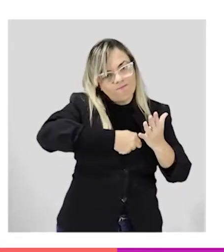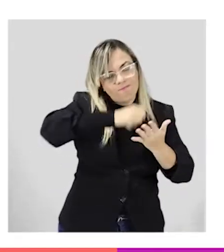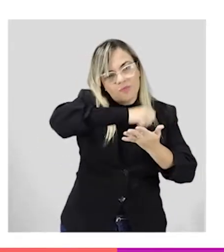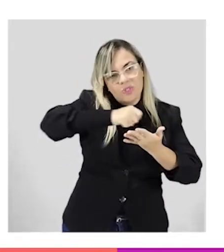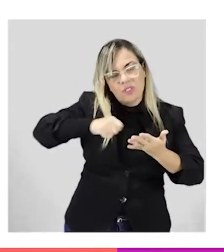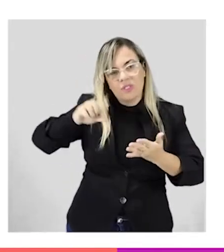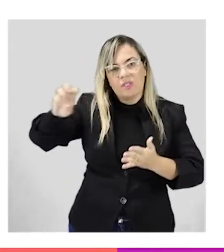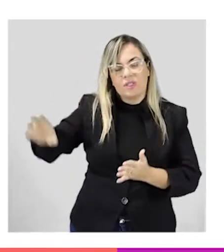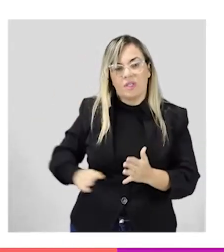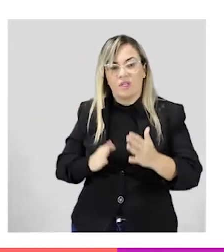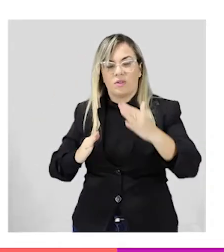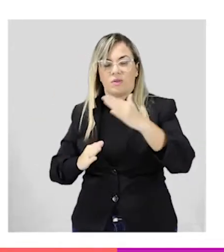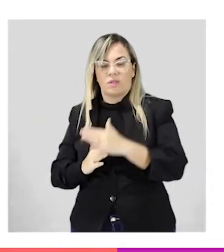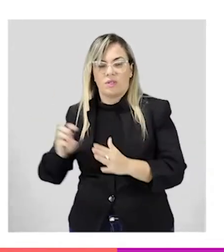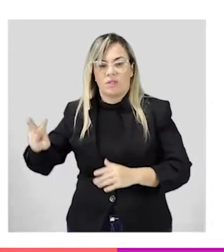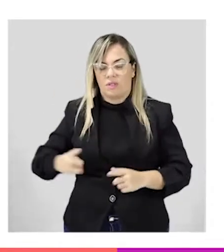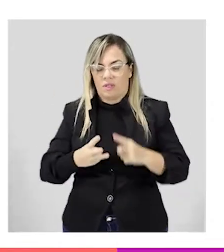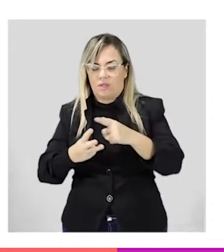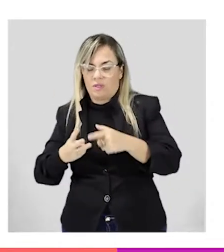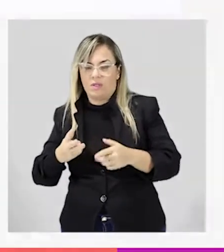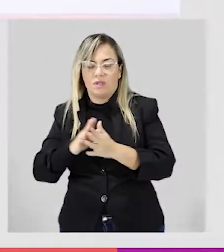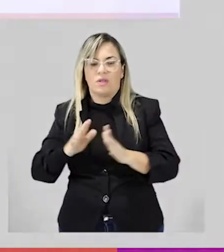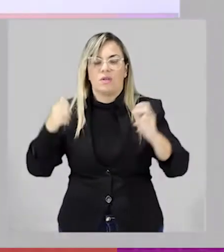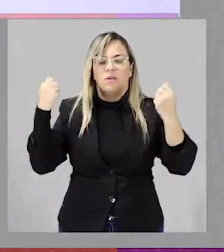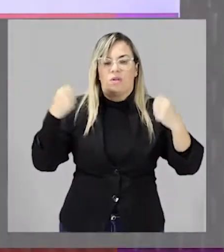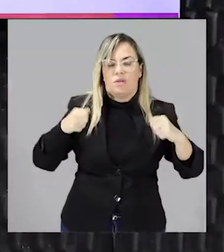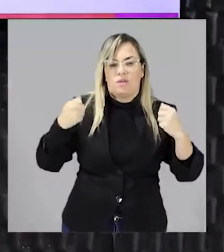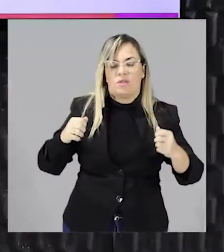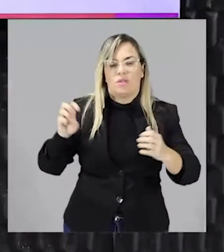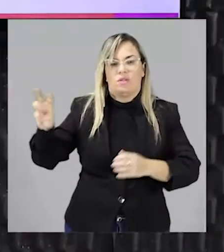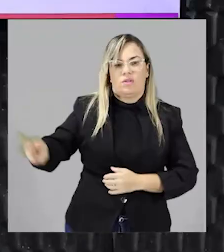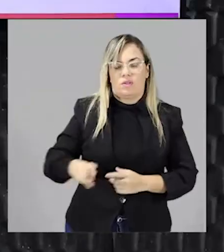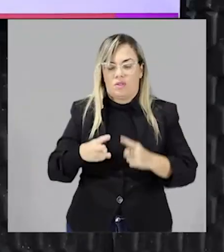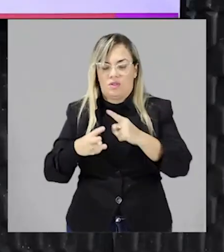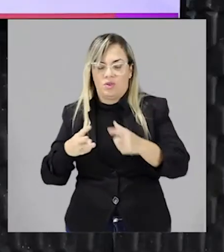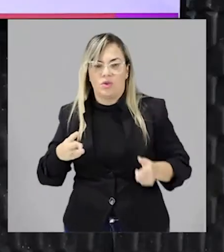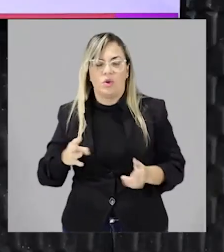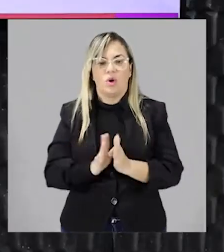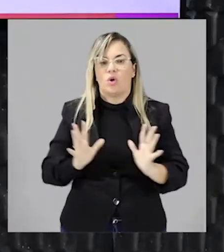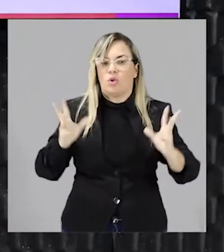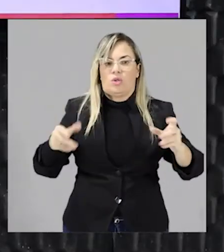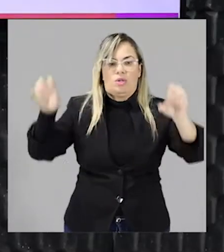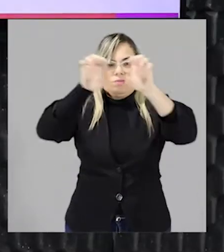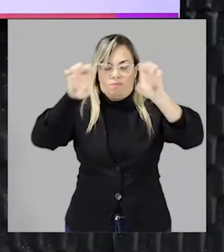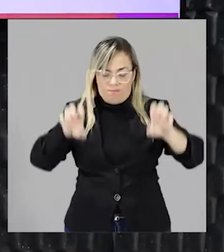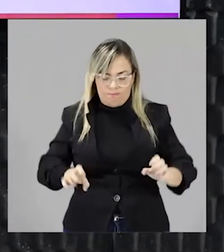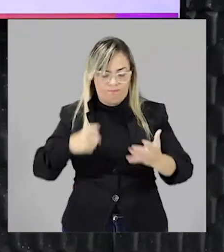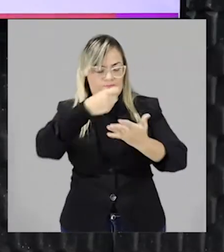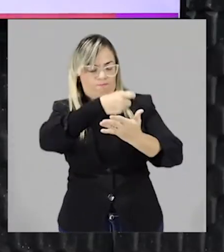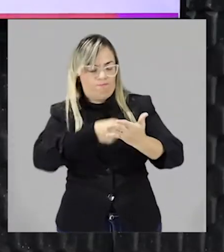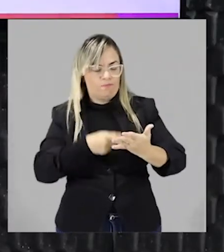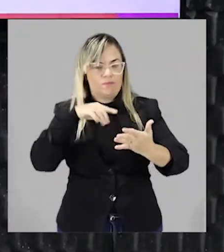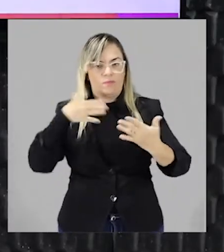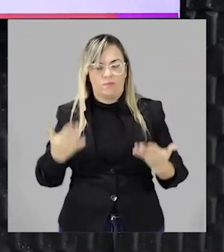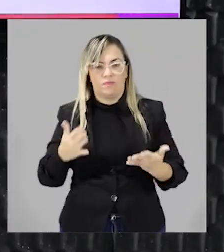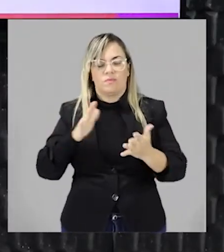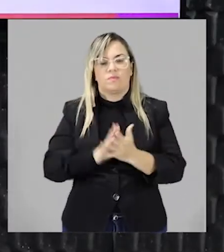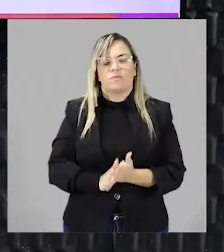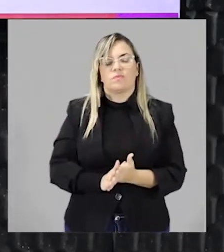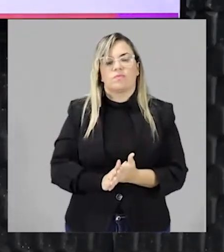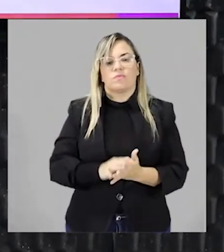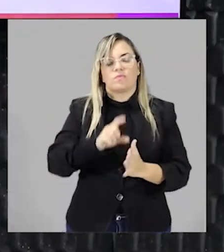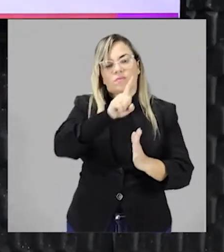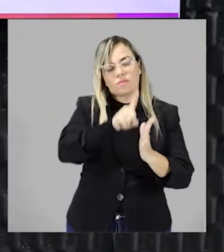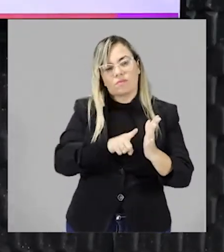partes. Então, é necessário que vocês sigam toda a estrutura de um texto. Nesse caso, a dissertação